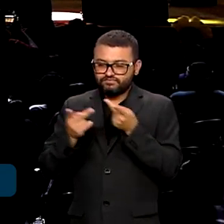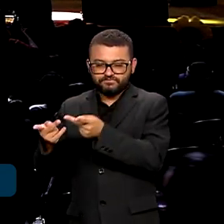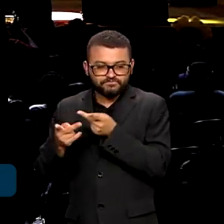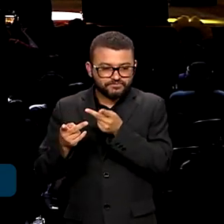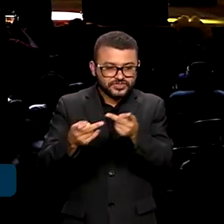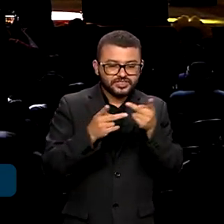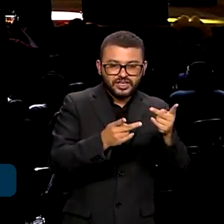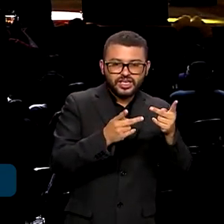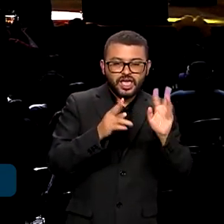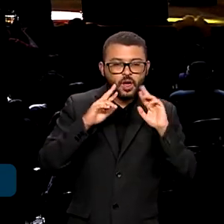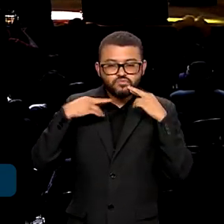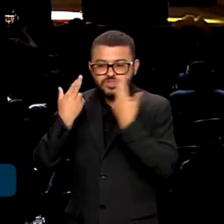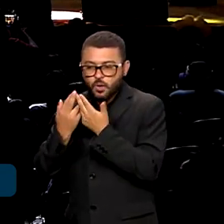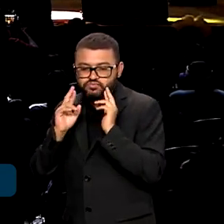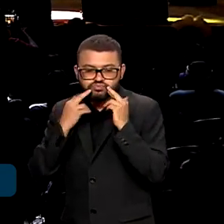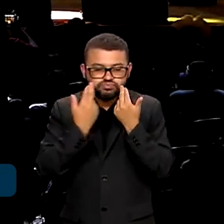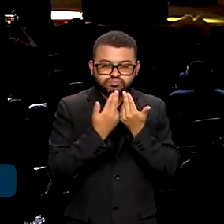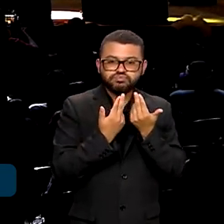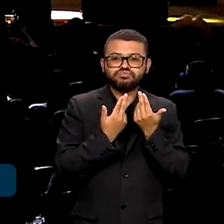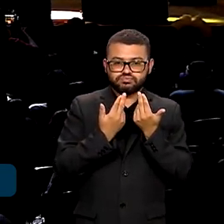as plenárias